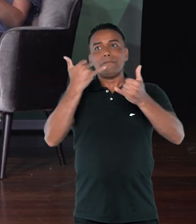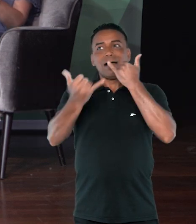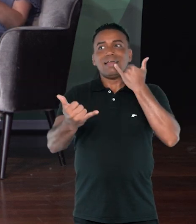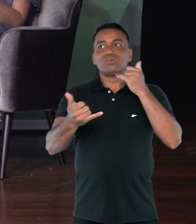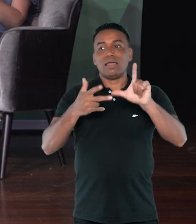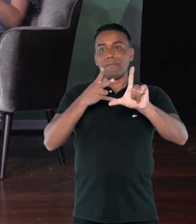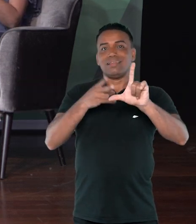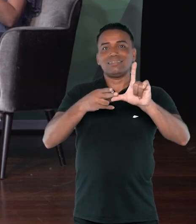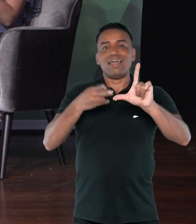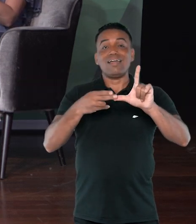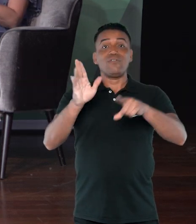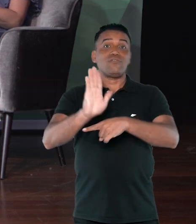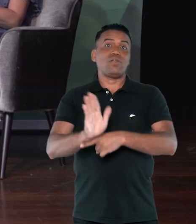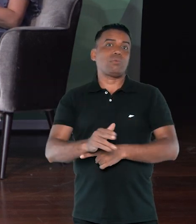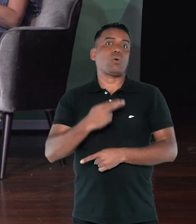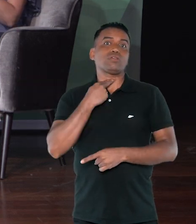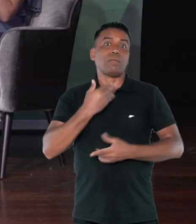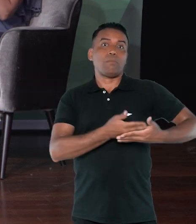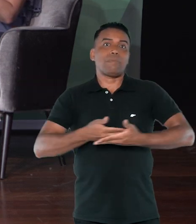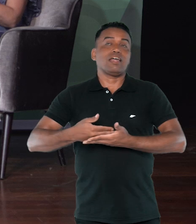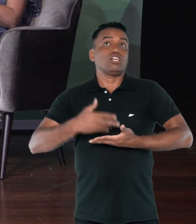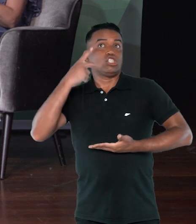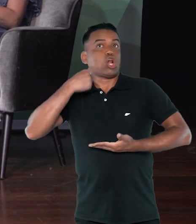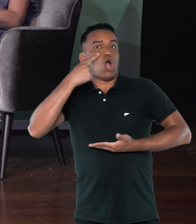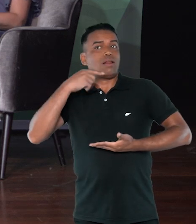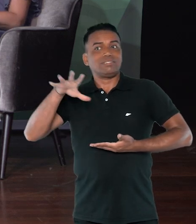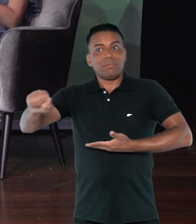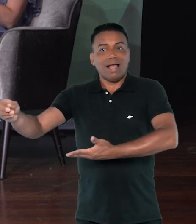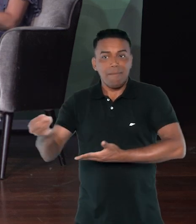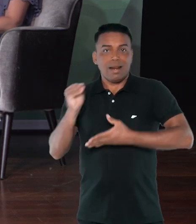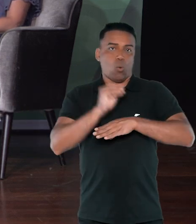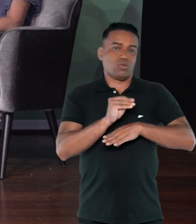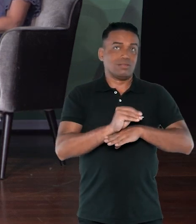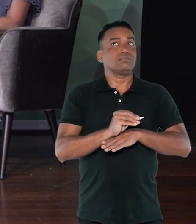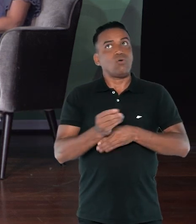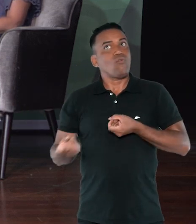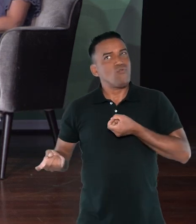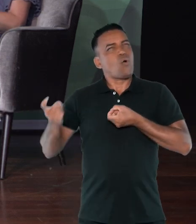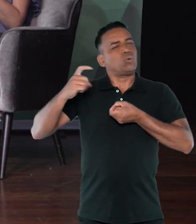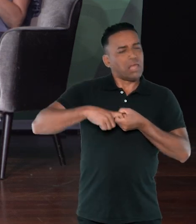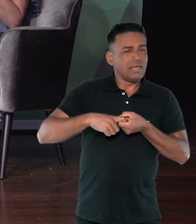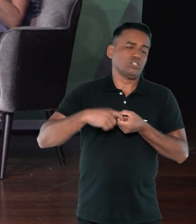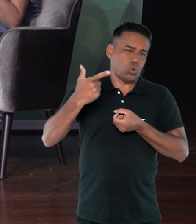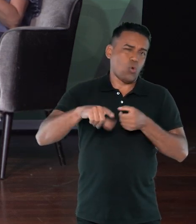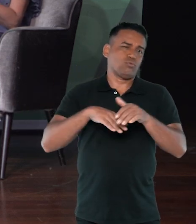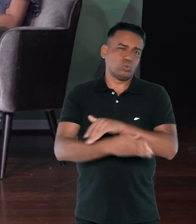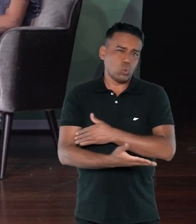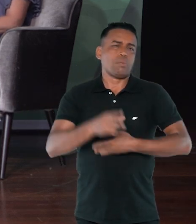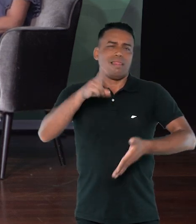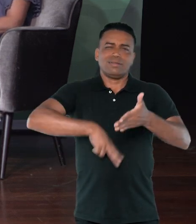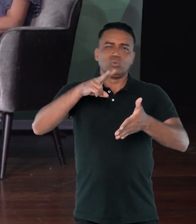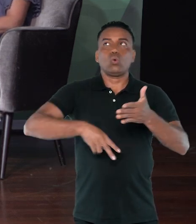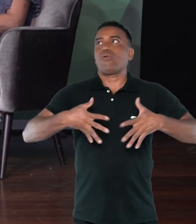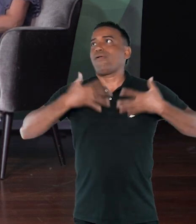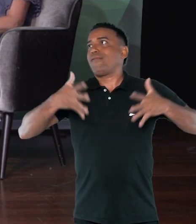neném chora. Então, com livros também, eu tive uma queda, mas que eu retomei já há algum tempo e com essa alegria, né?